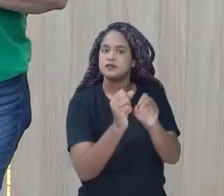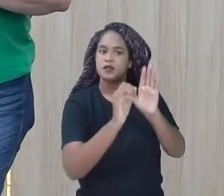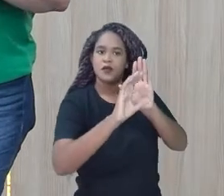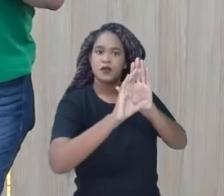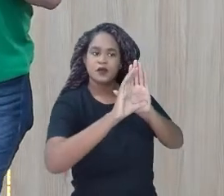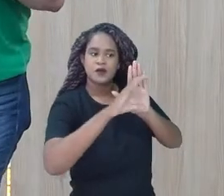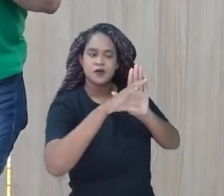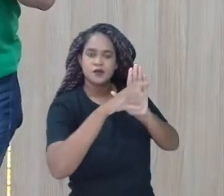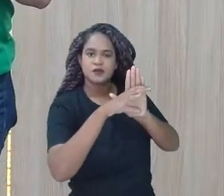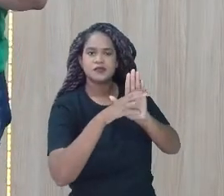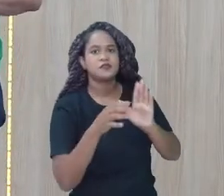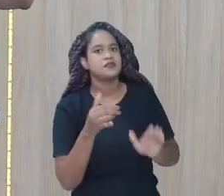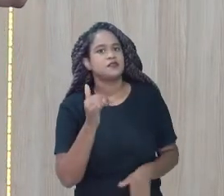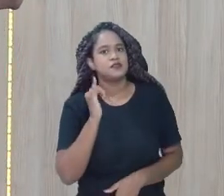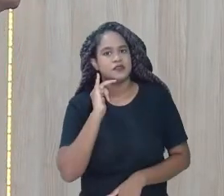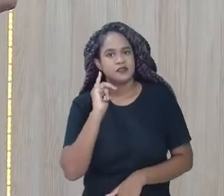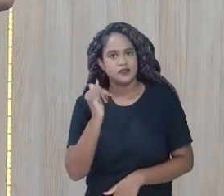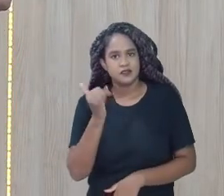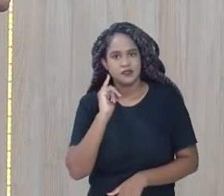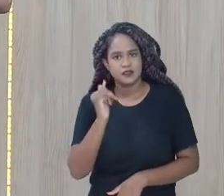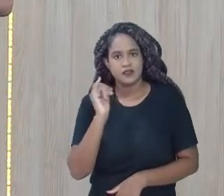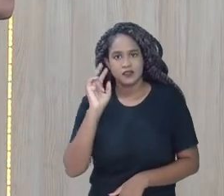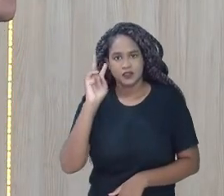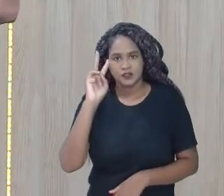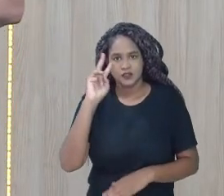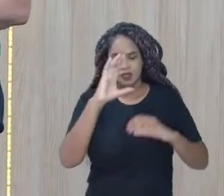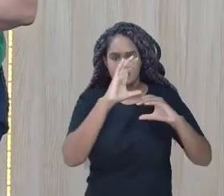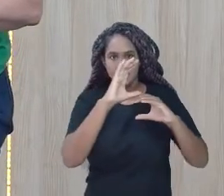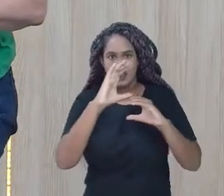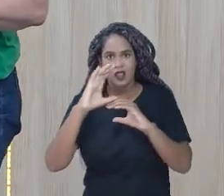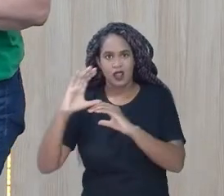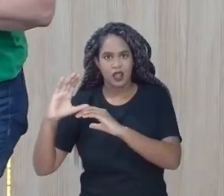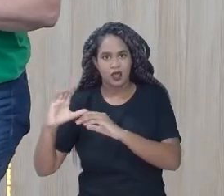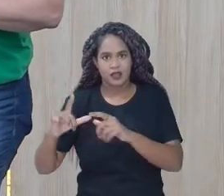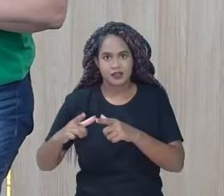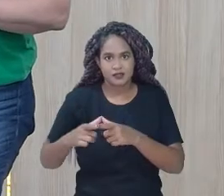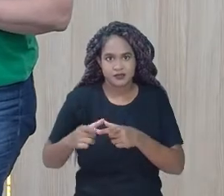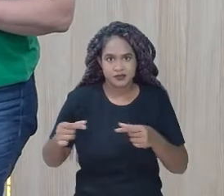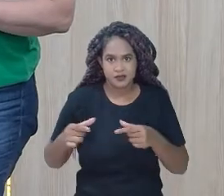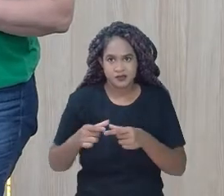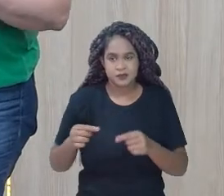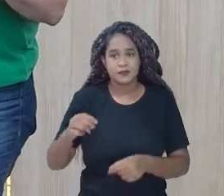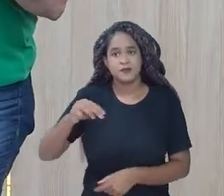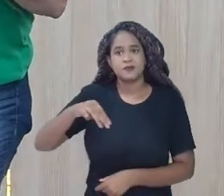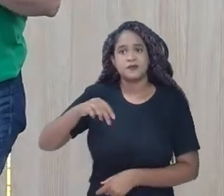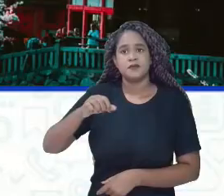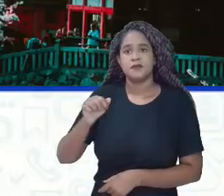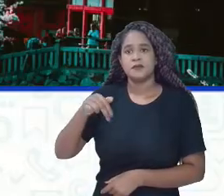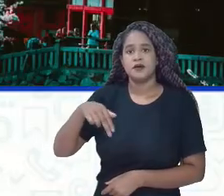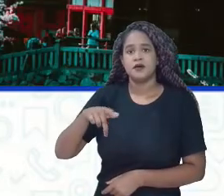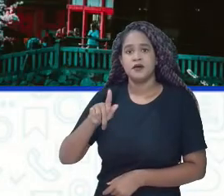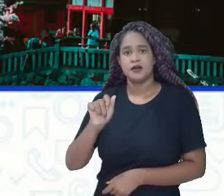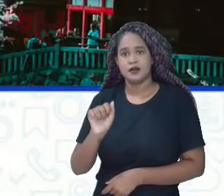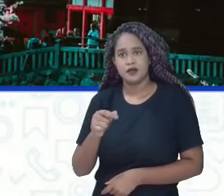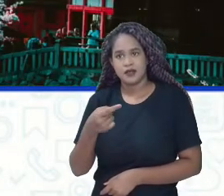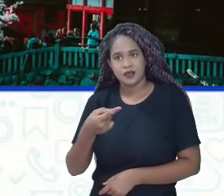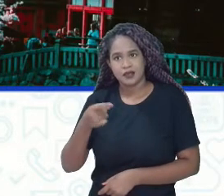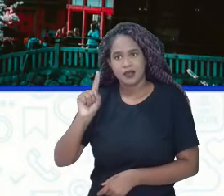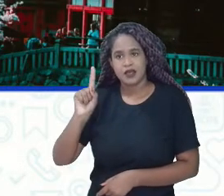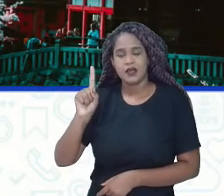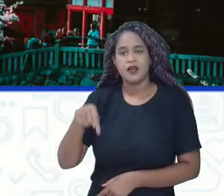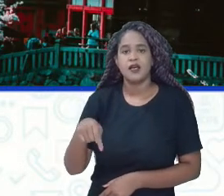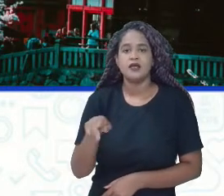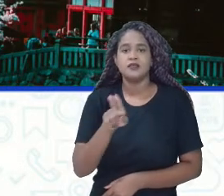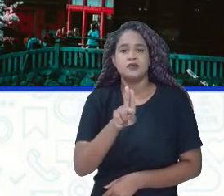conceito da narrativa de histórias em quadrinhos japonesas. Mangá é o nome